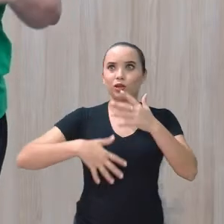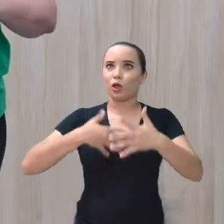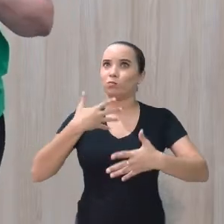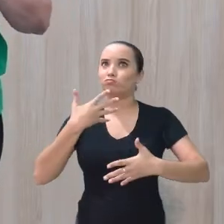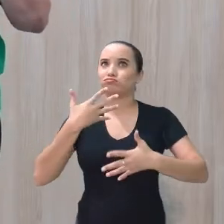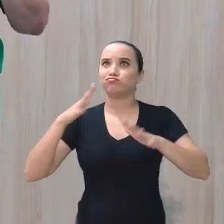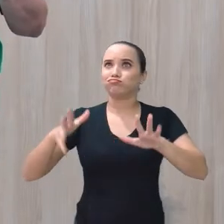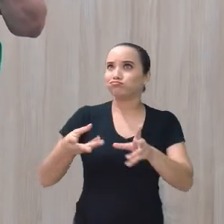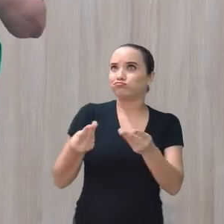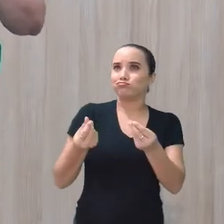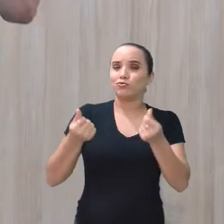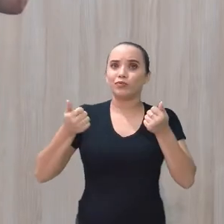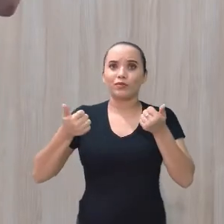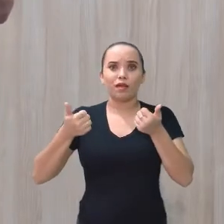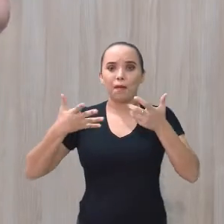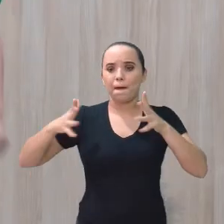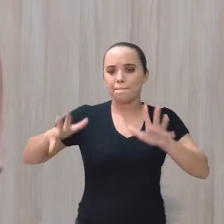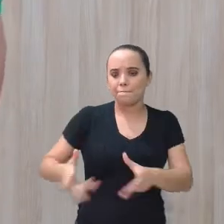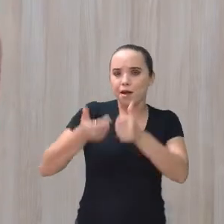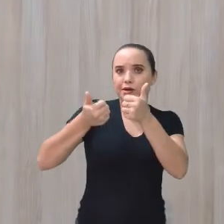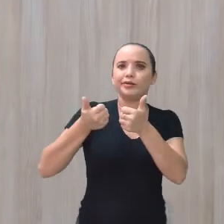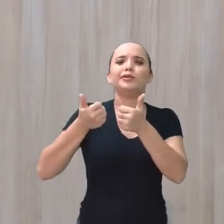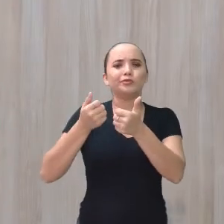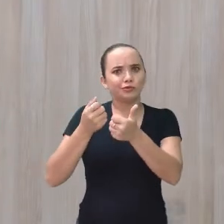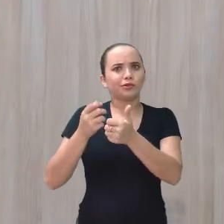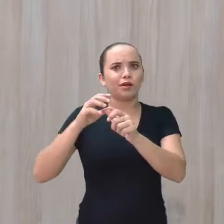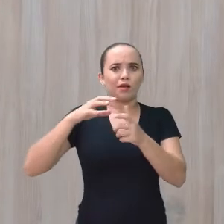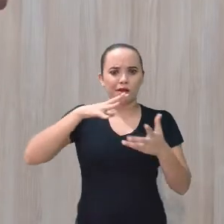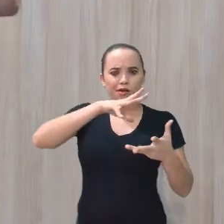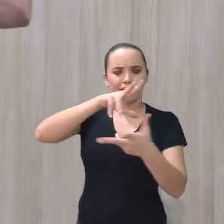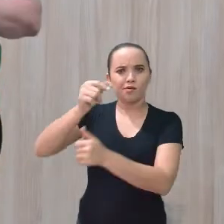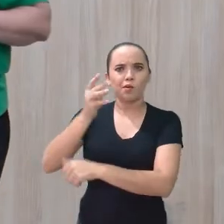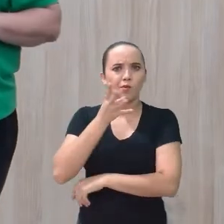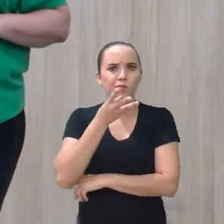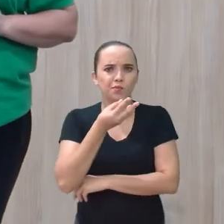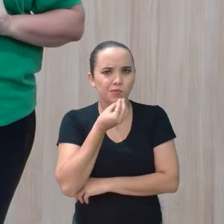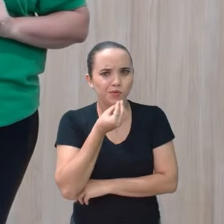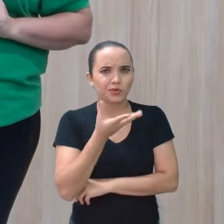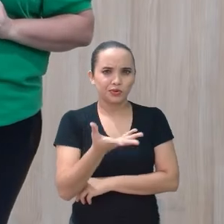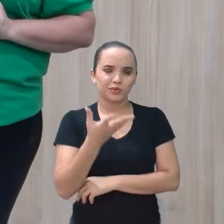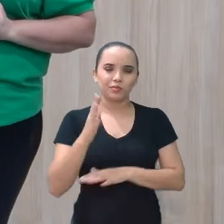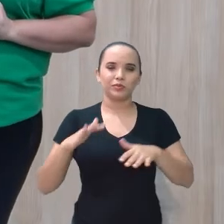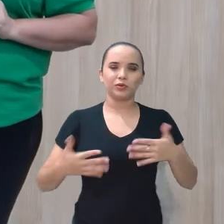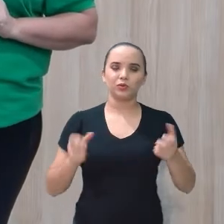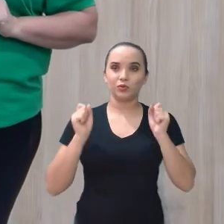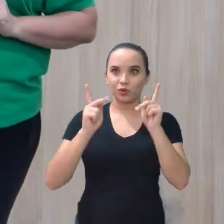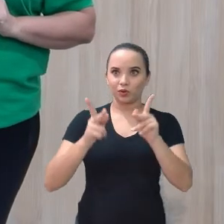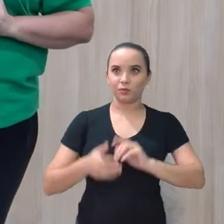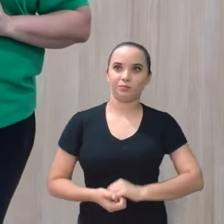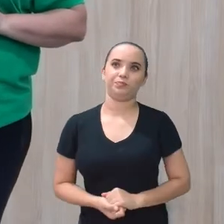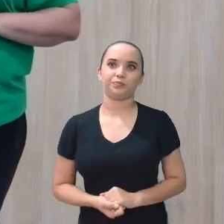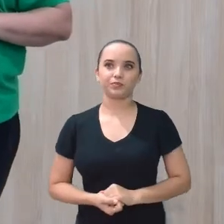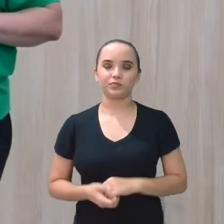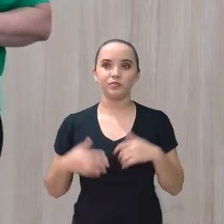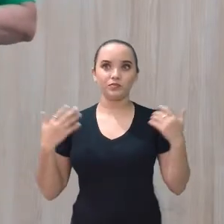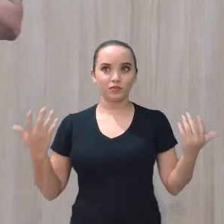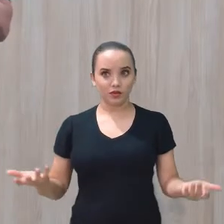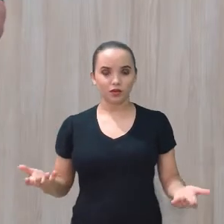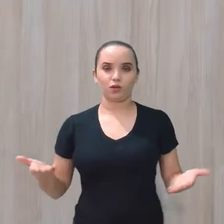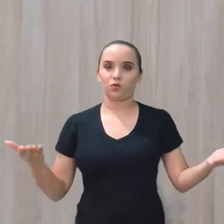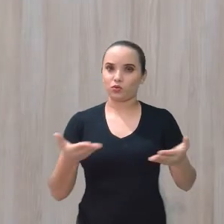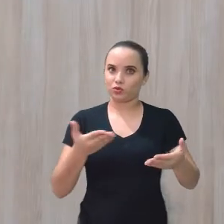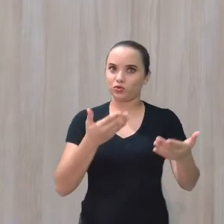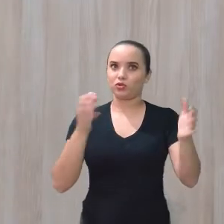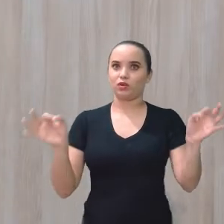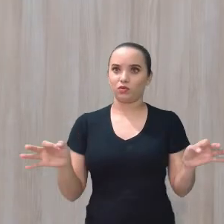dar vazão ainda mais a esse conhecimento de mundo. Então, começa aí a criar a sua manchete, tá? E aí a nossa aula encerra